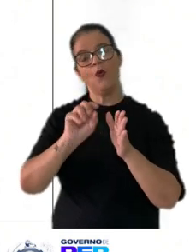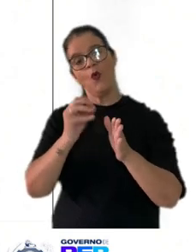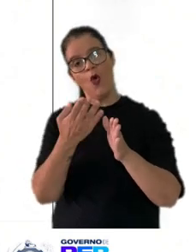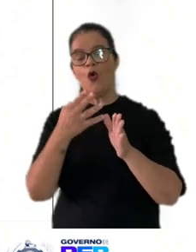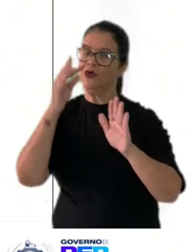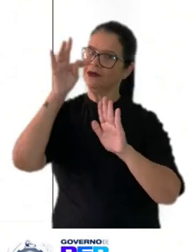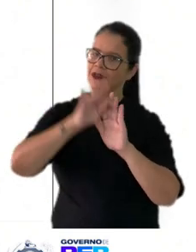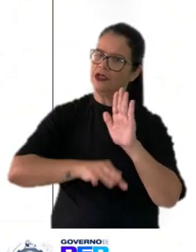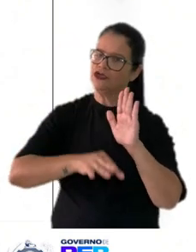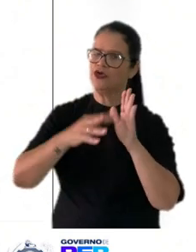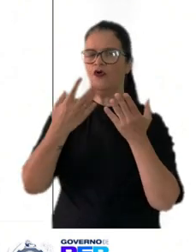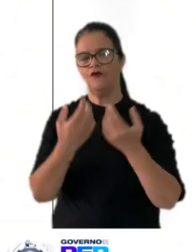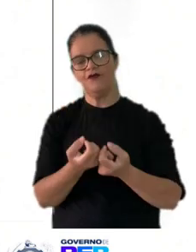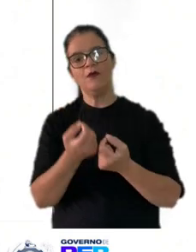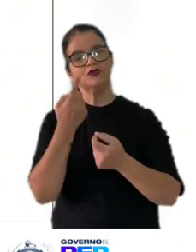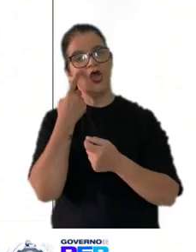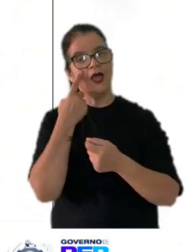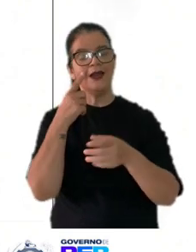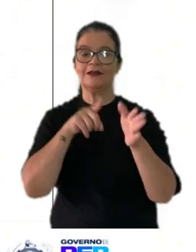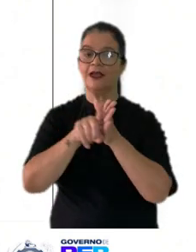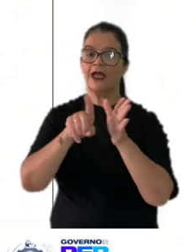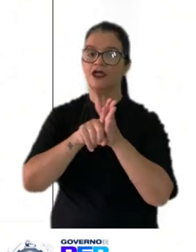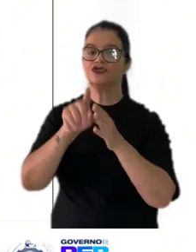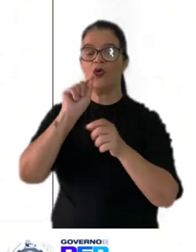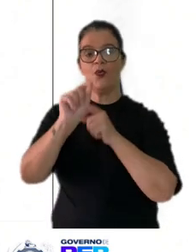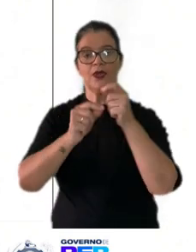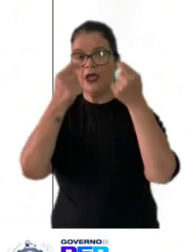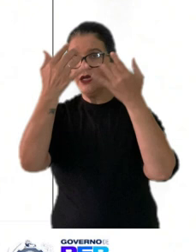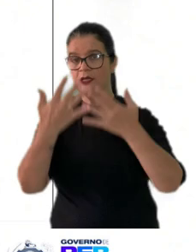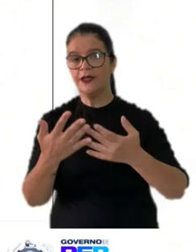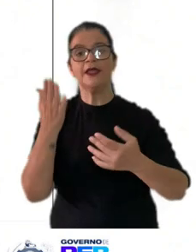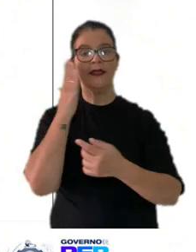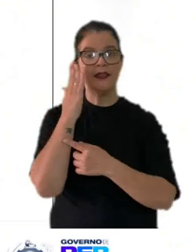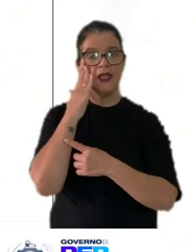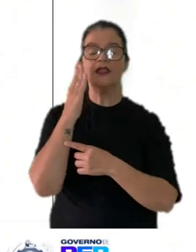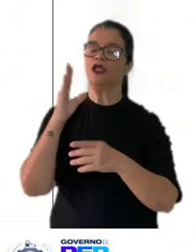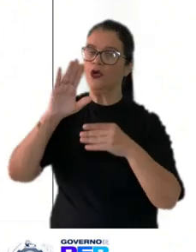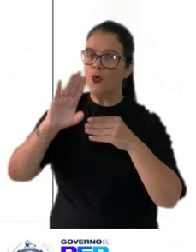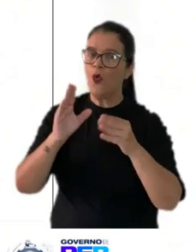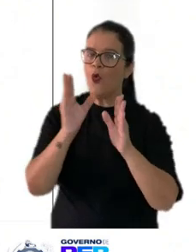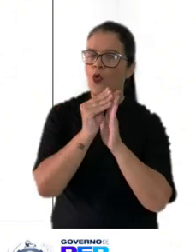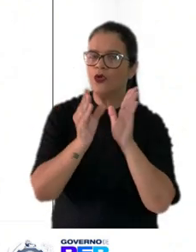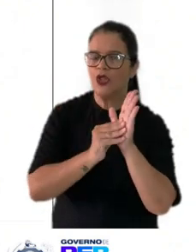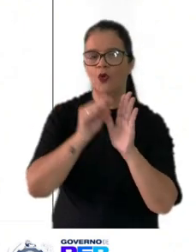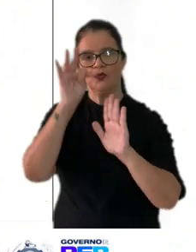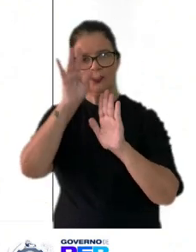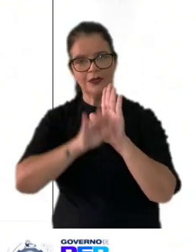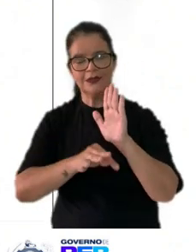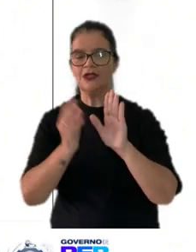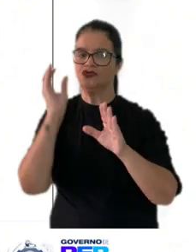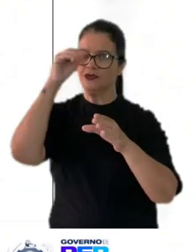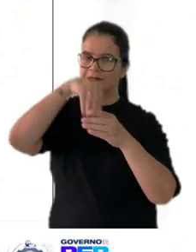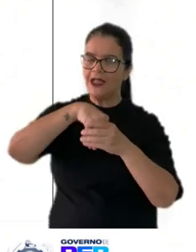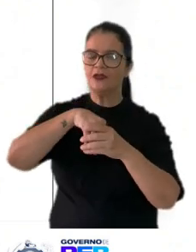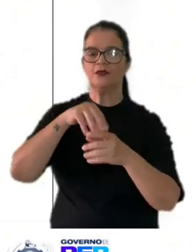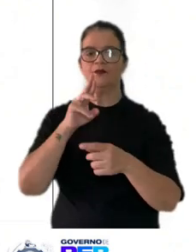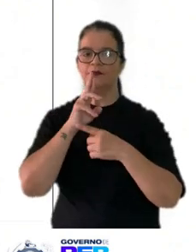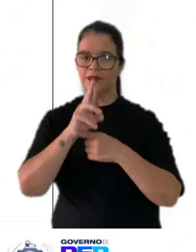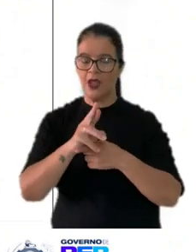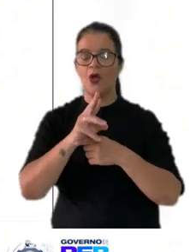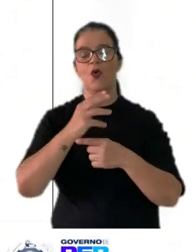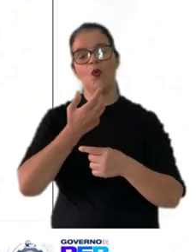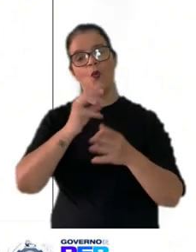vamos dar uma olhada na questão que ele diz aqui considerando o conteúdo do texto dentre as alternativas o autor defende que